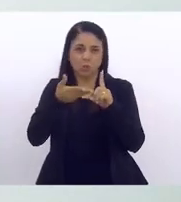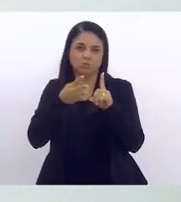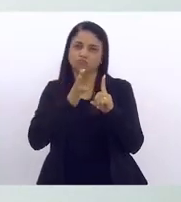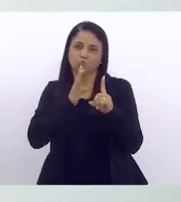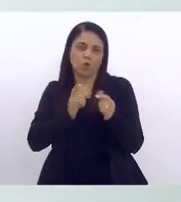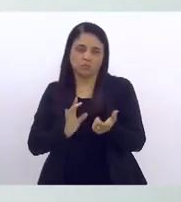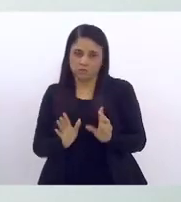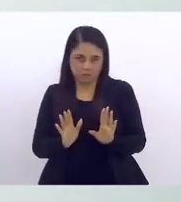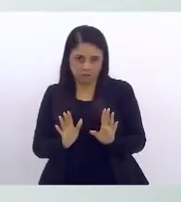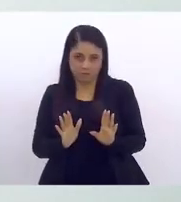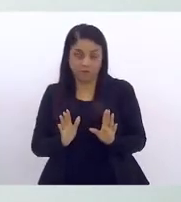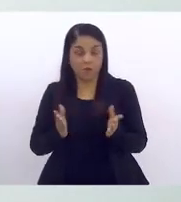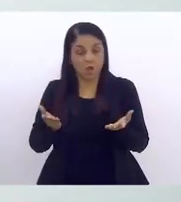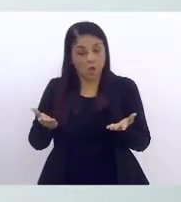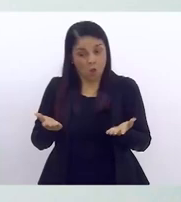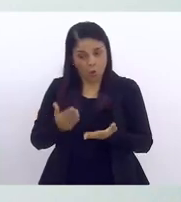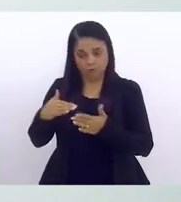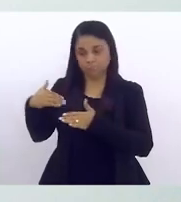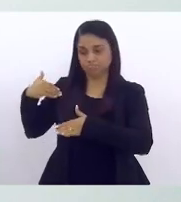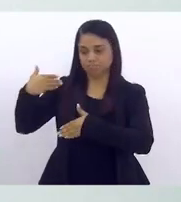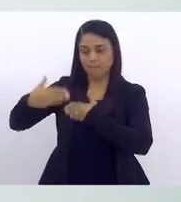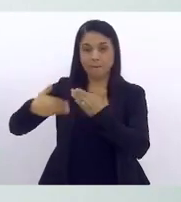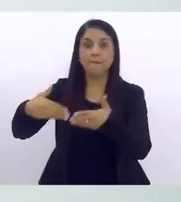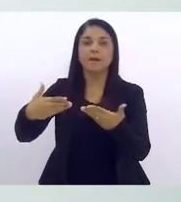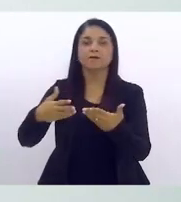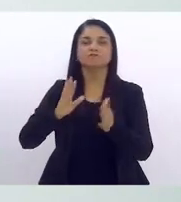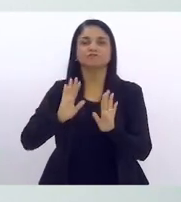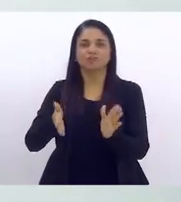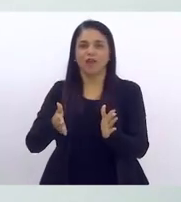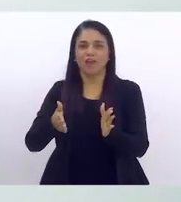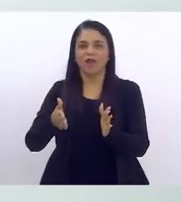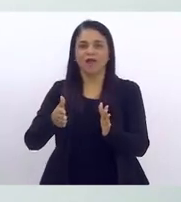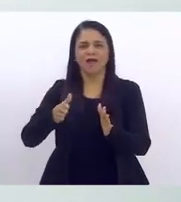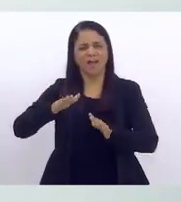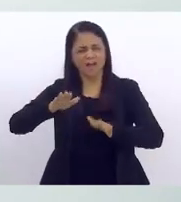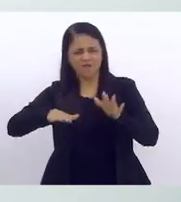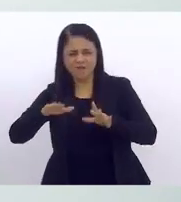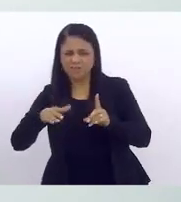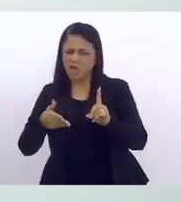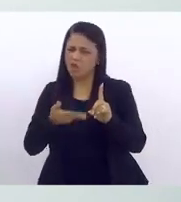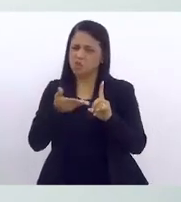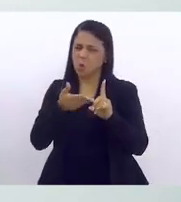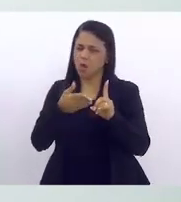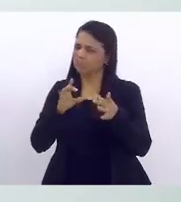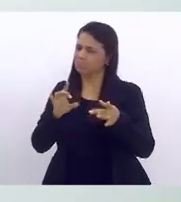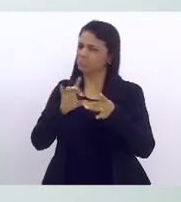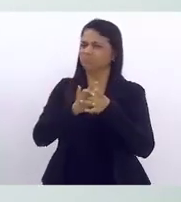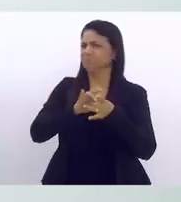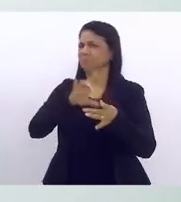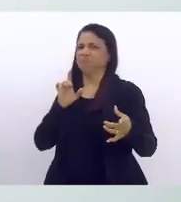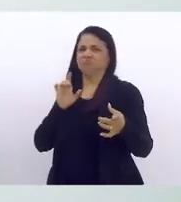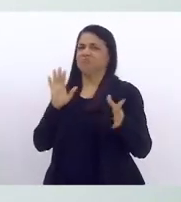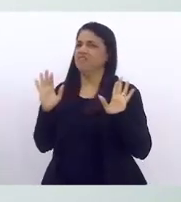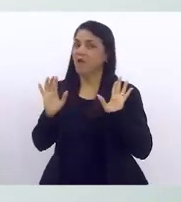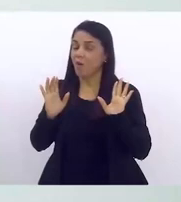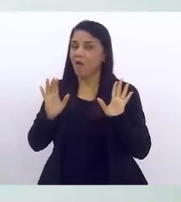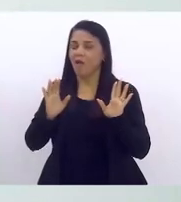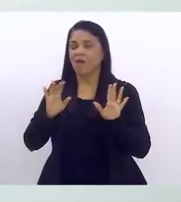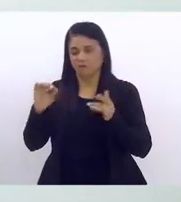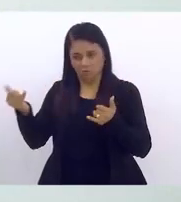conhecido. Hoje nós já avançamos nessa pauta. Vira e mexe, a gente tem que falar assim: olha, a doula não faz parto, tá, gente? Vira e mexe tem isso,